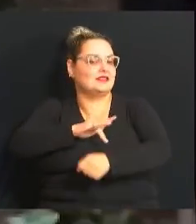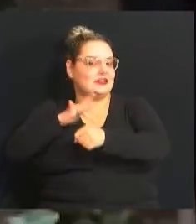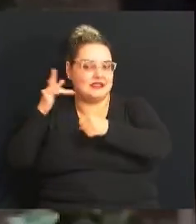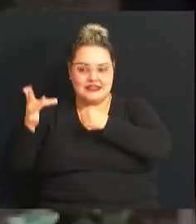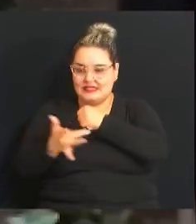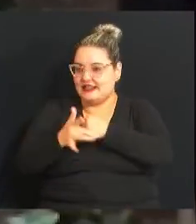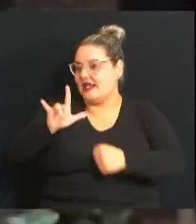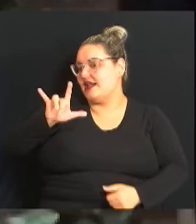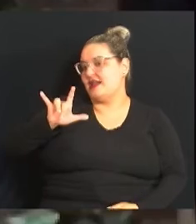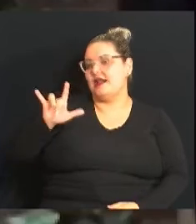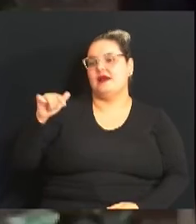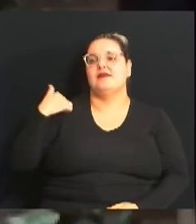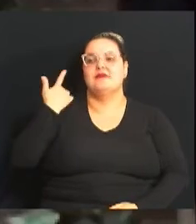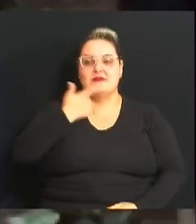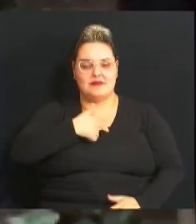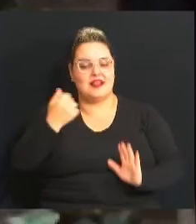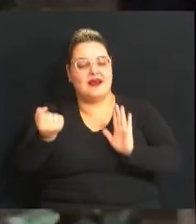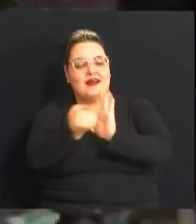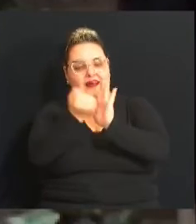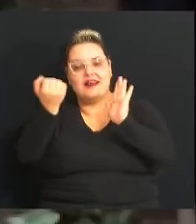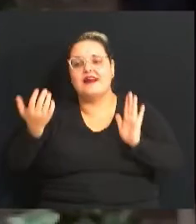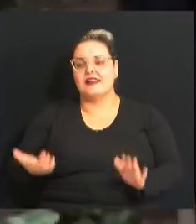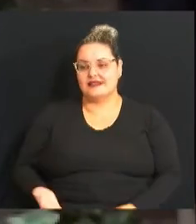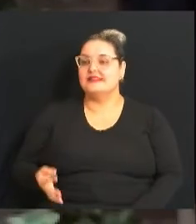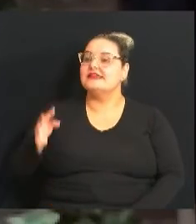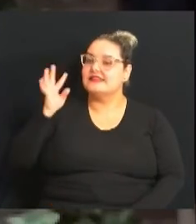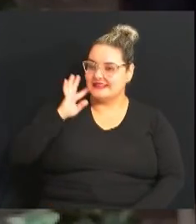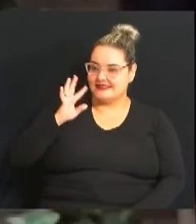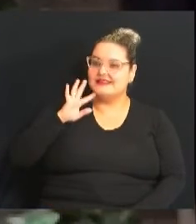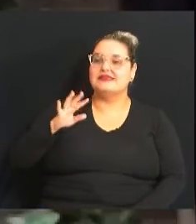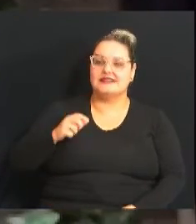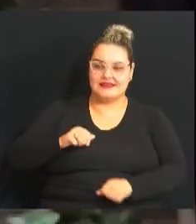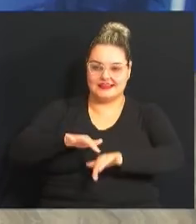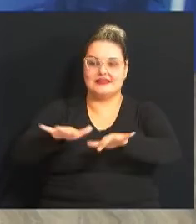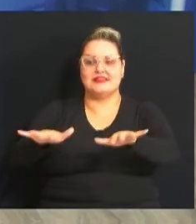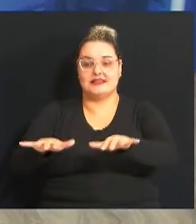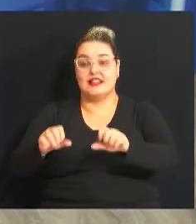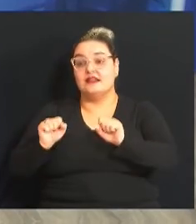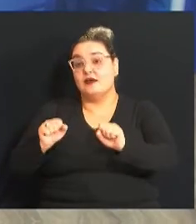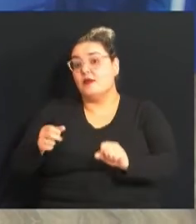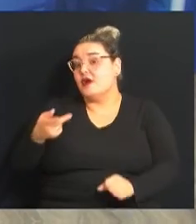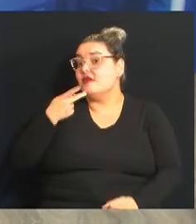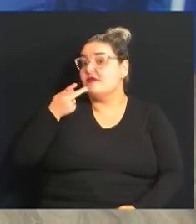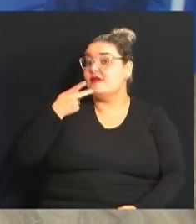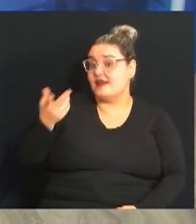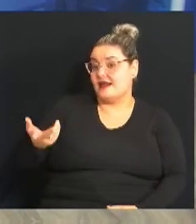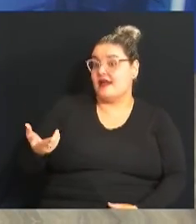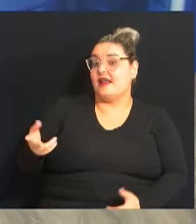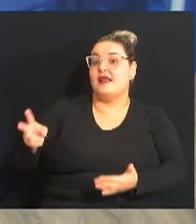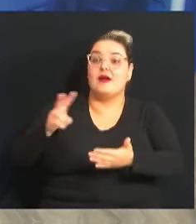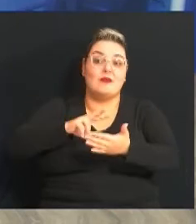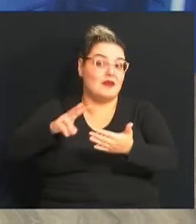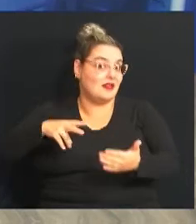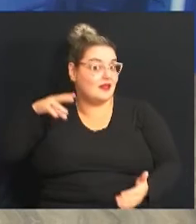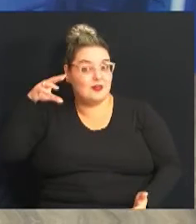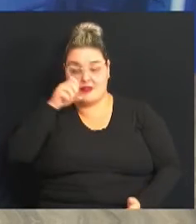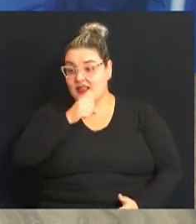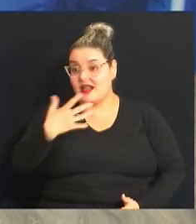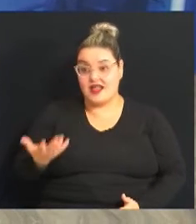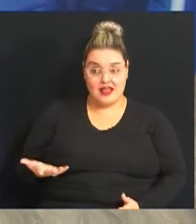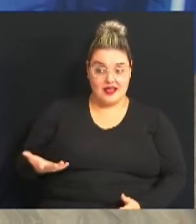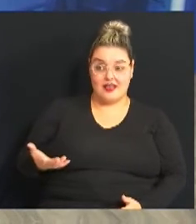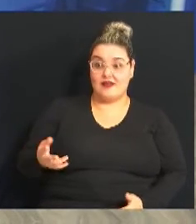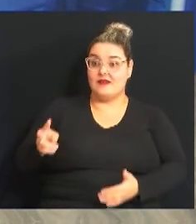marca a gente. Tá muito legal essa repercussão. Então a gente pode dizer que é meio que uma leitura rápida, ele vai lendo